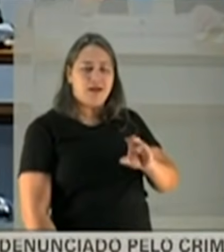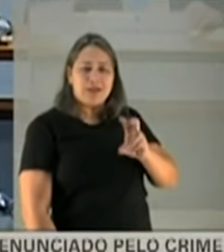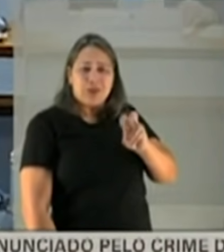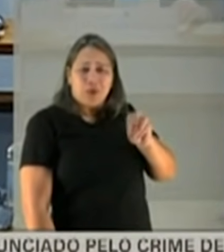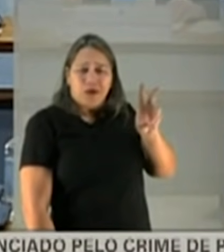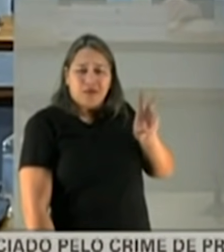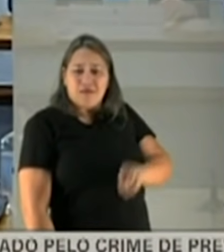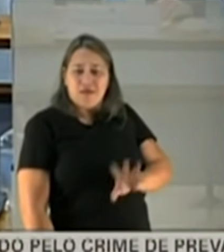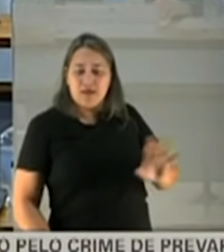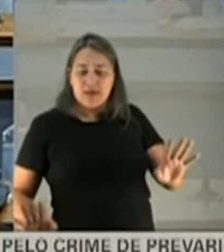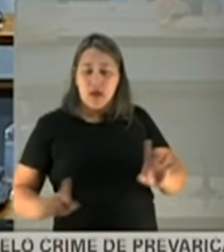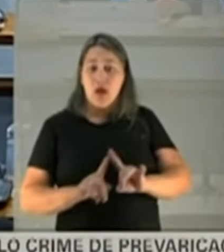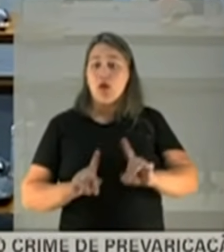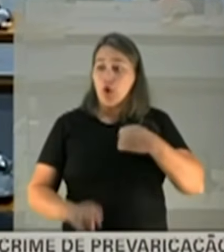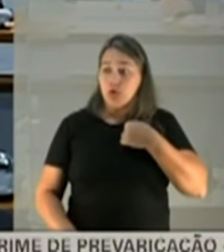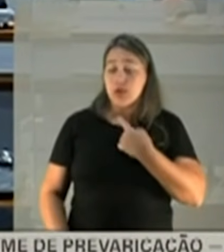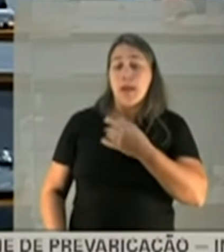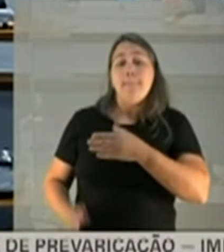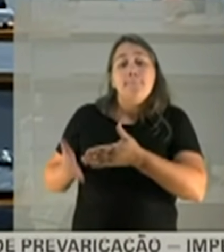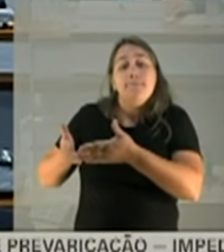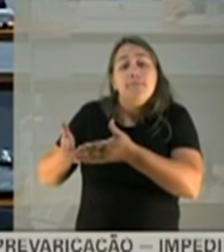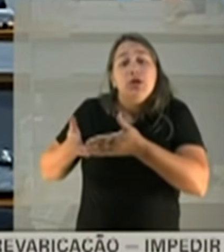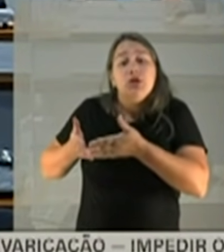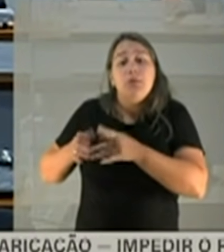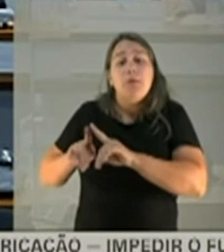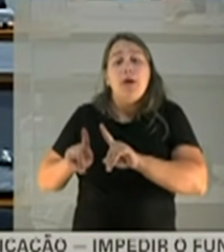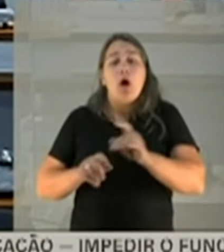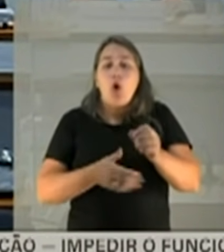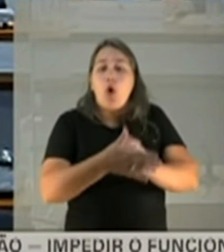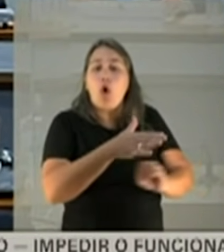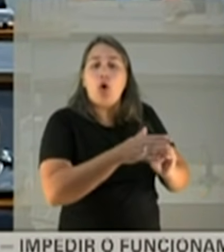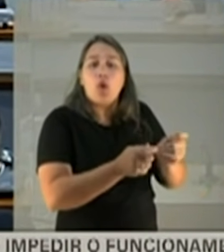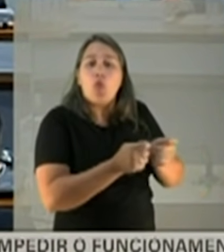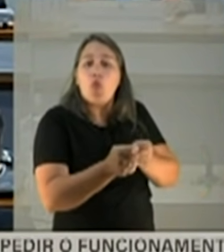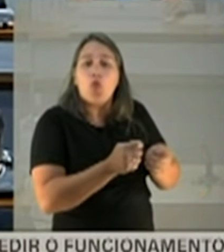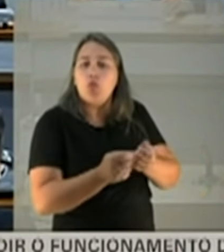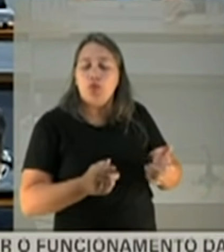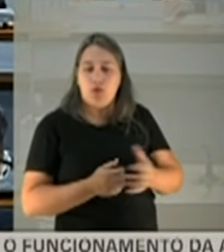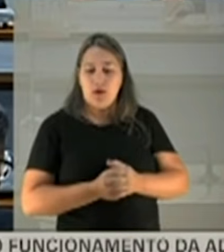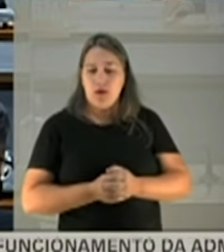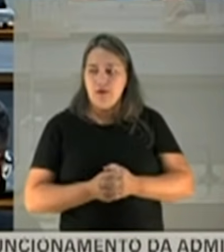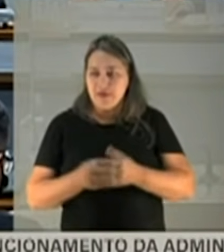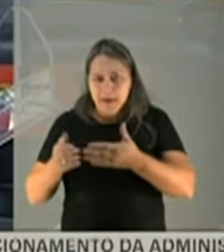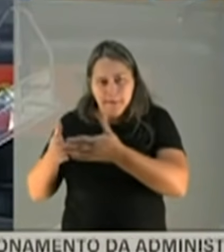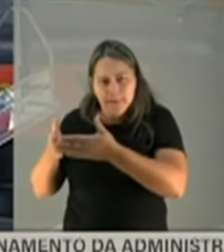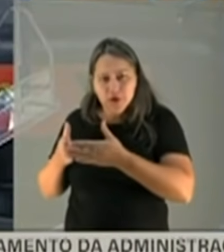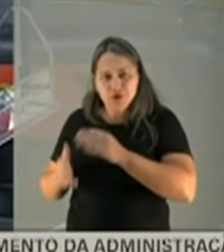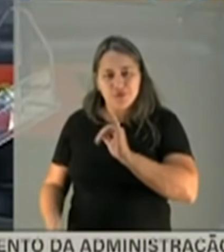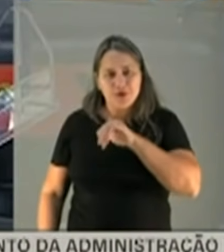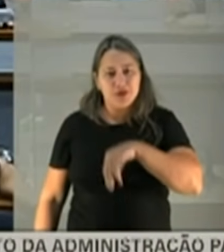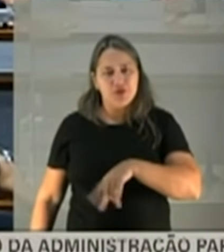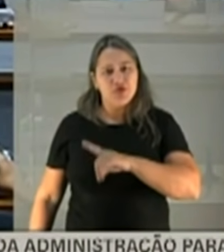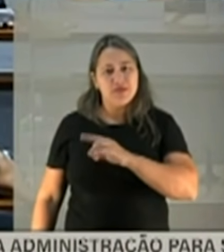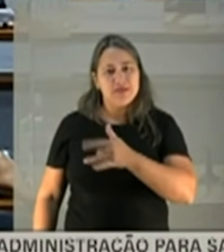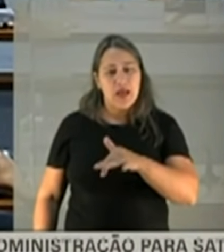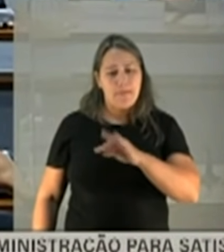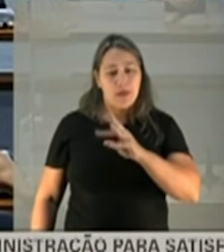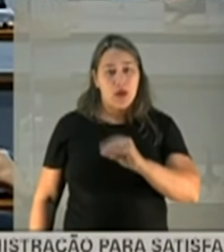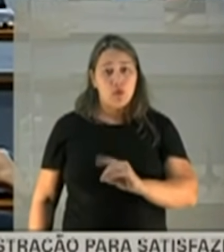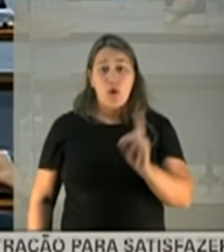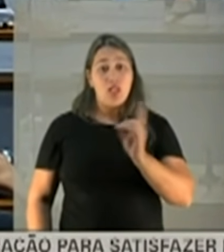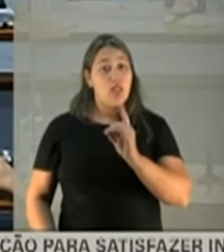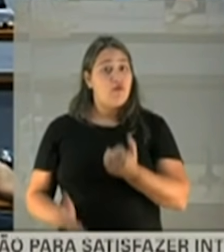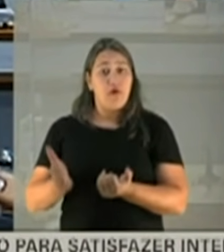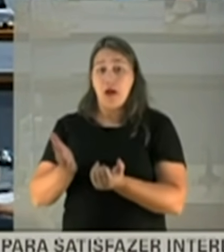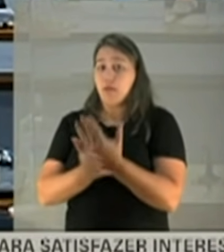Porque nós não indiciamos, nós pedimos indiciamento. Quem indiciou são os órgãos de controle. Importante. O senhor pediu indiciamento, então? Não foi